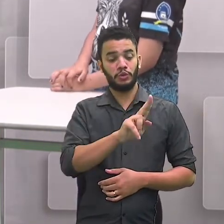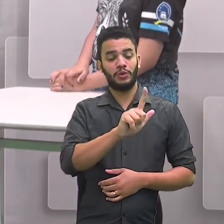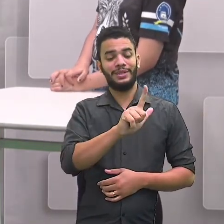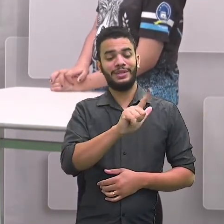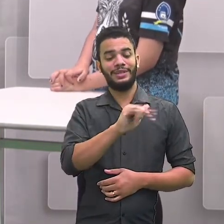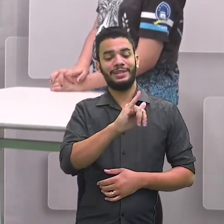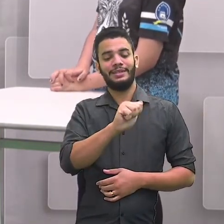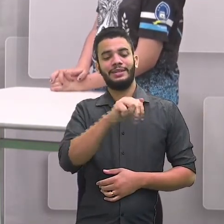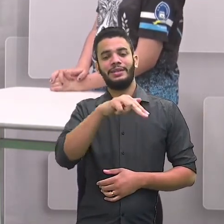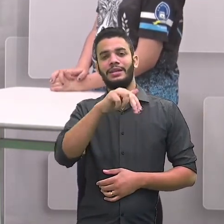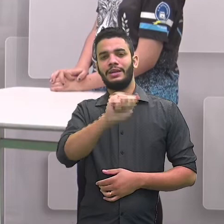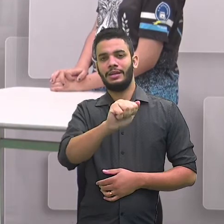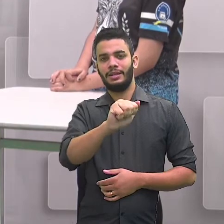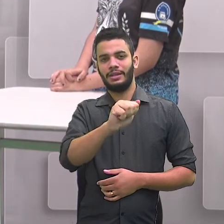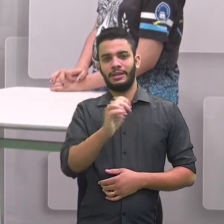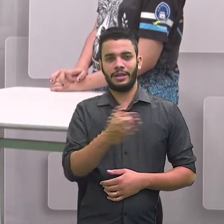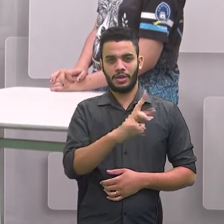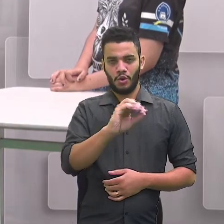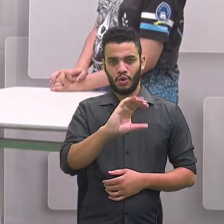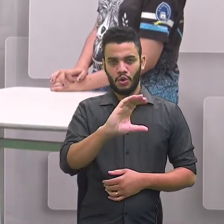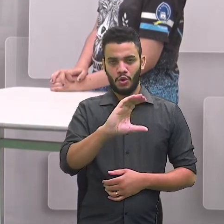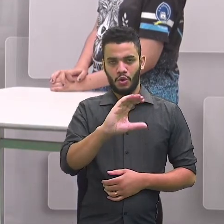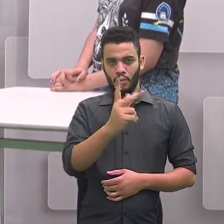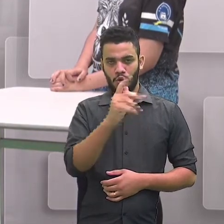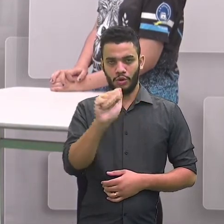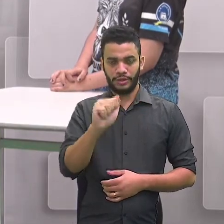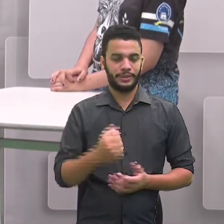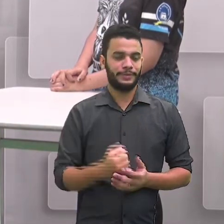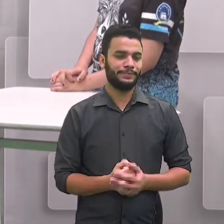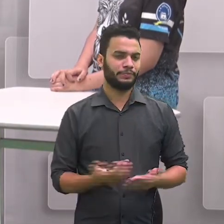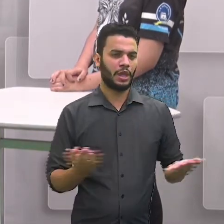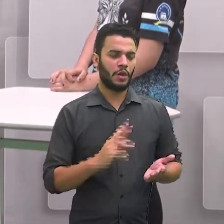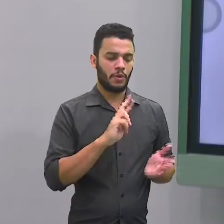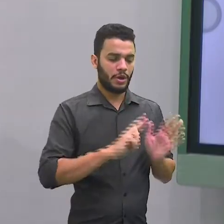Então, a sua palavra está...